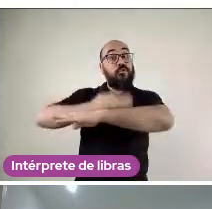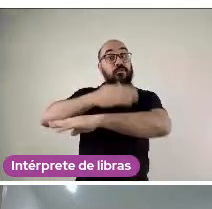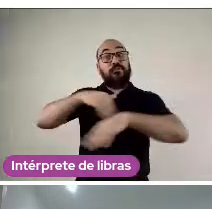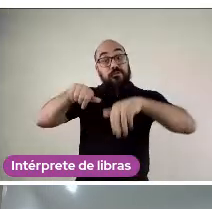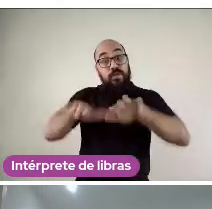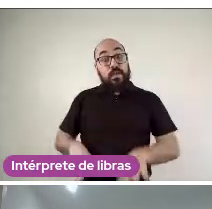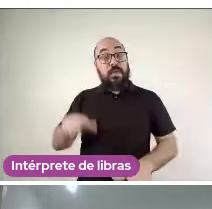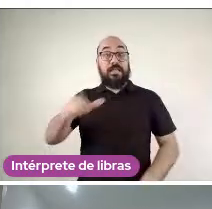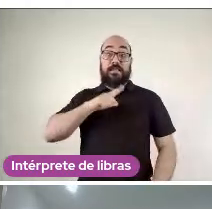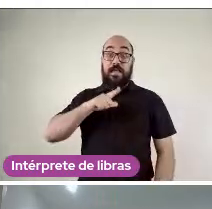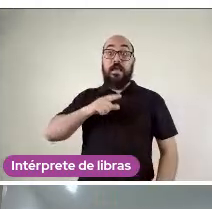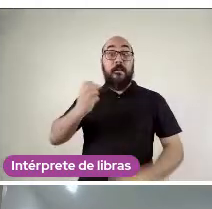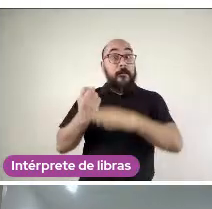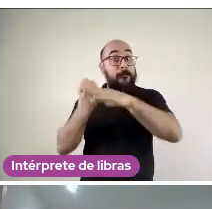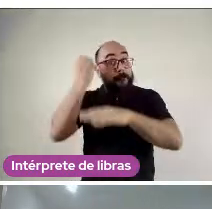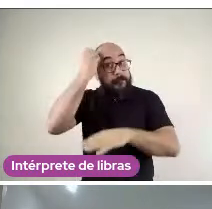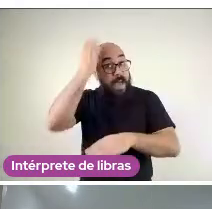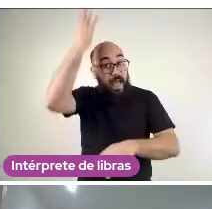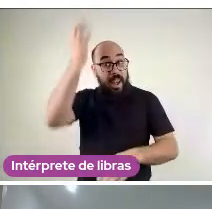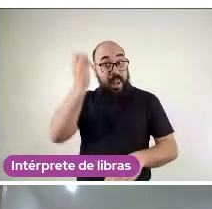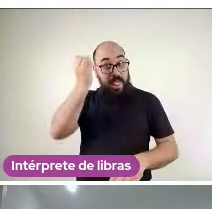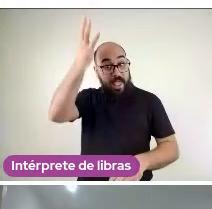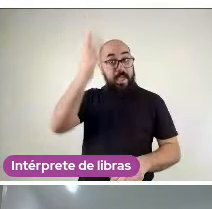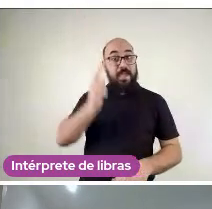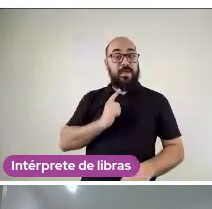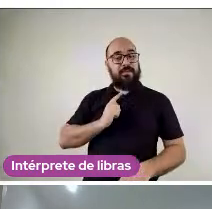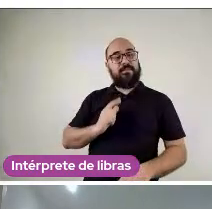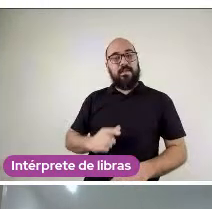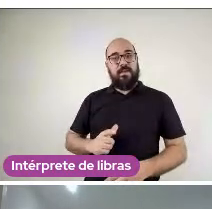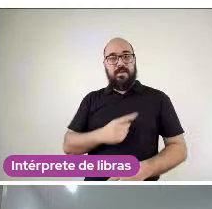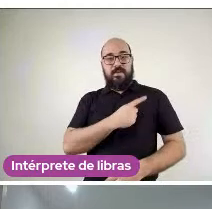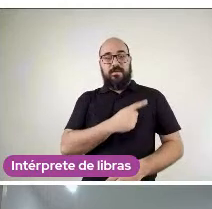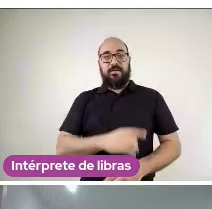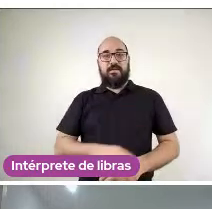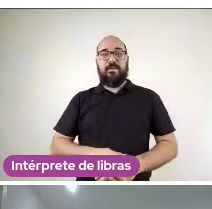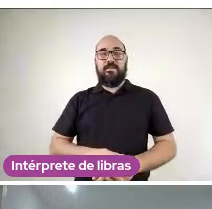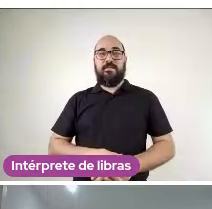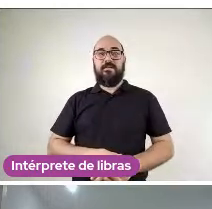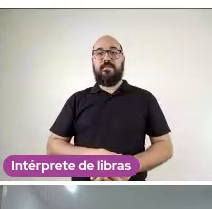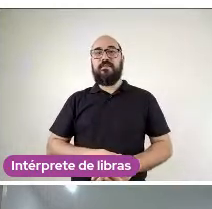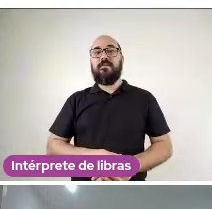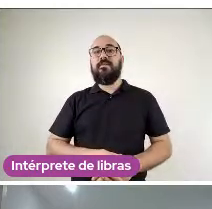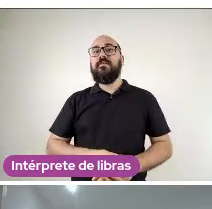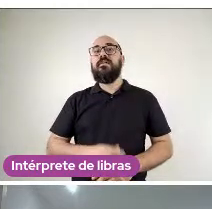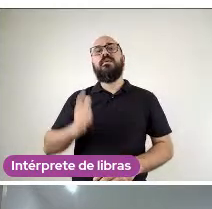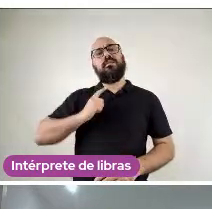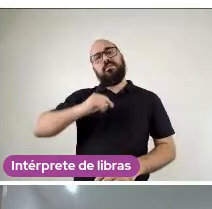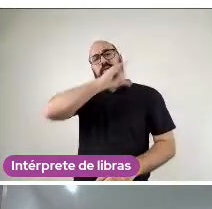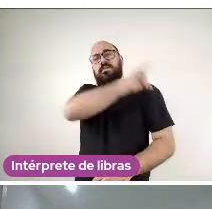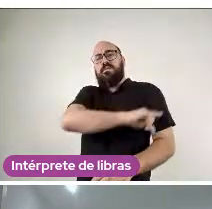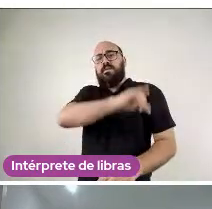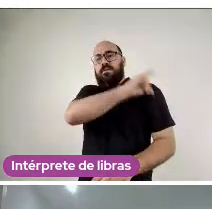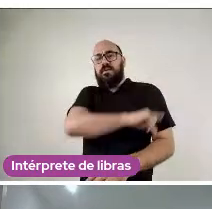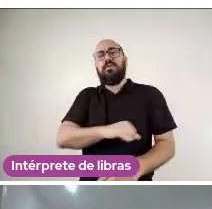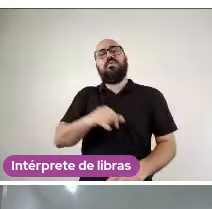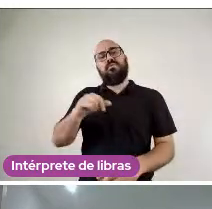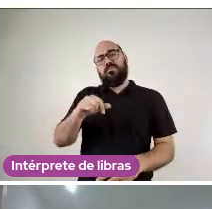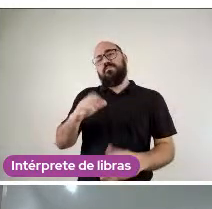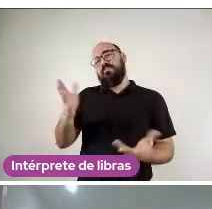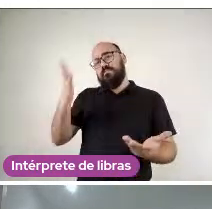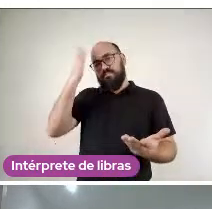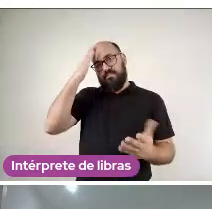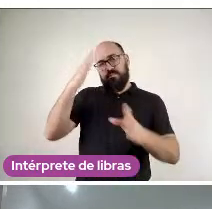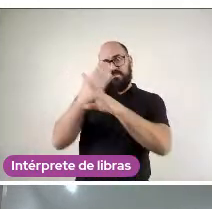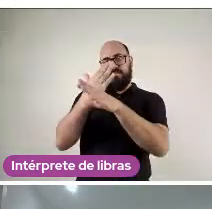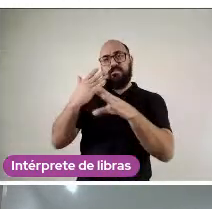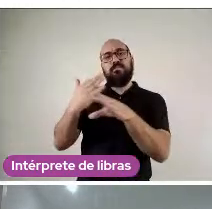Jubarte passa aqui pela cidade do Rio de Janeiro. E o Rio de Janeiro, assim como diversas outras cidades no globo, ele